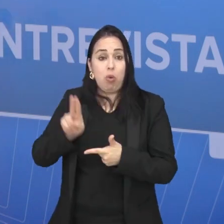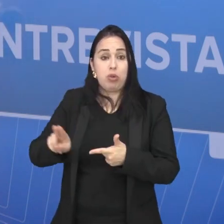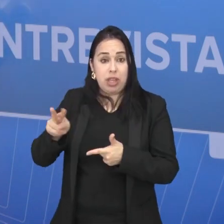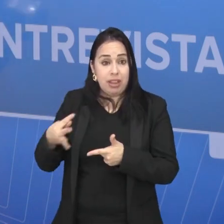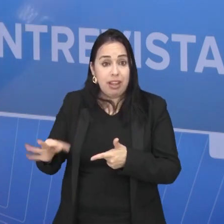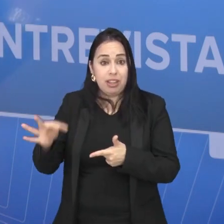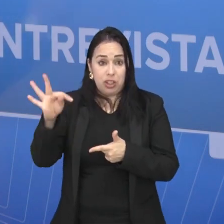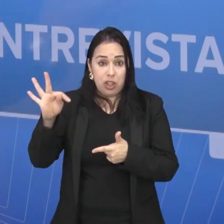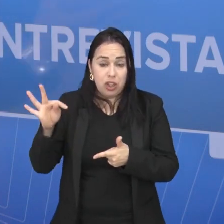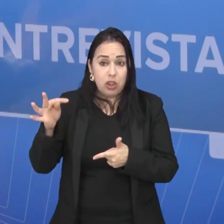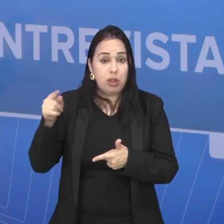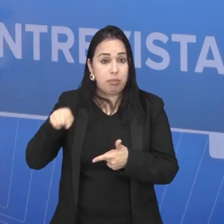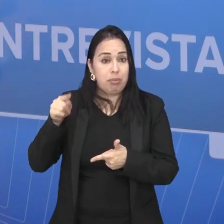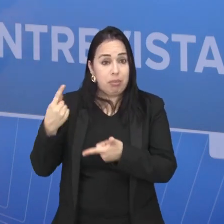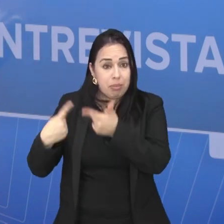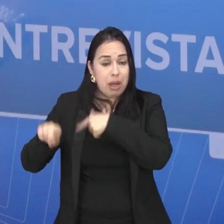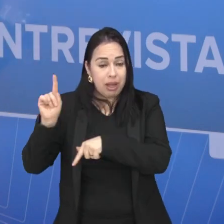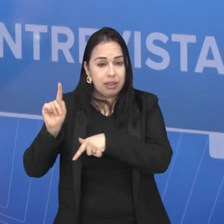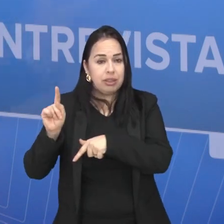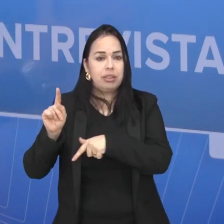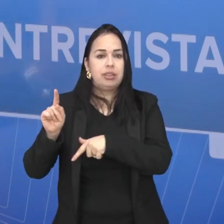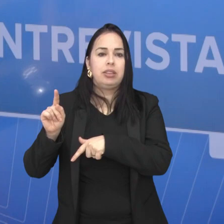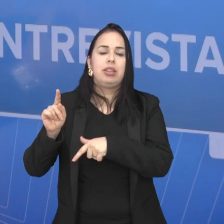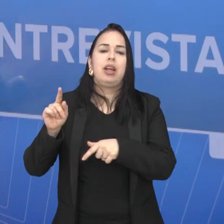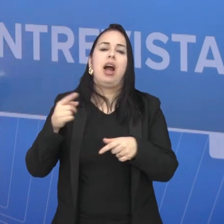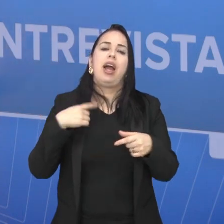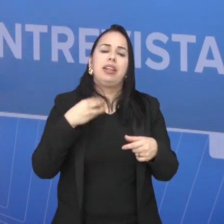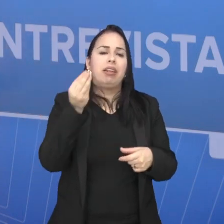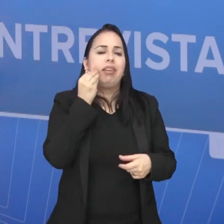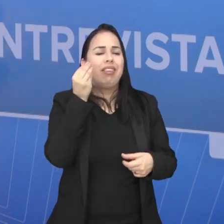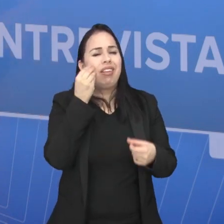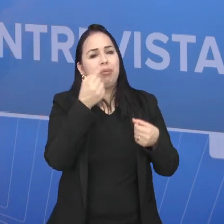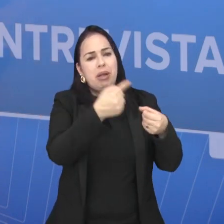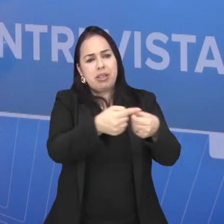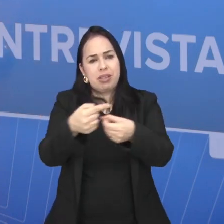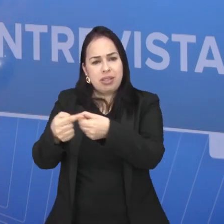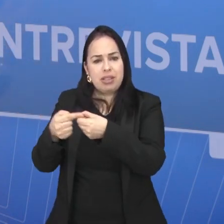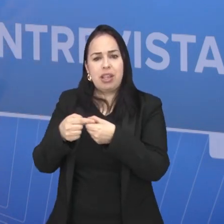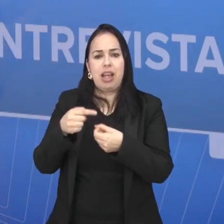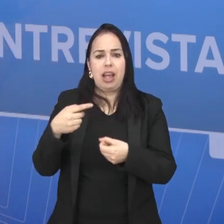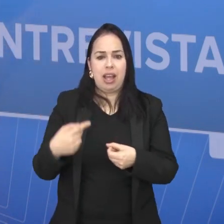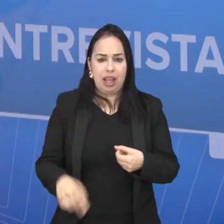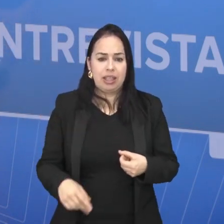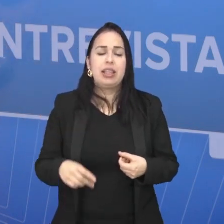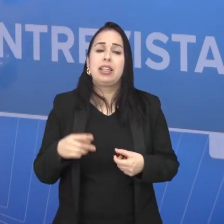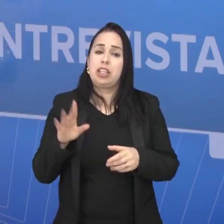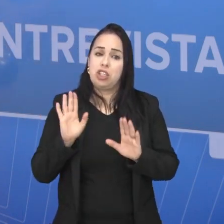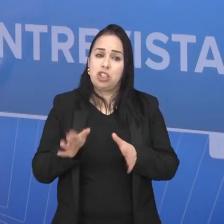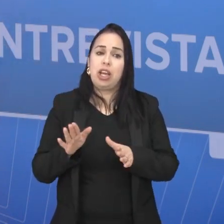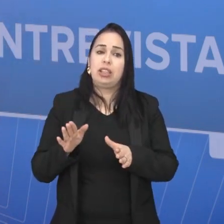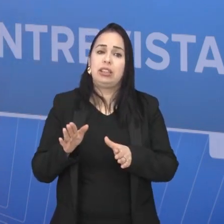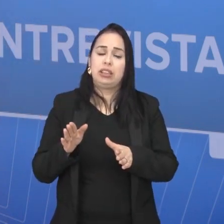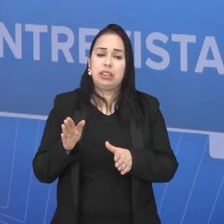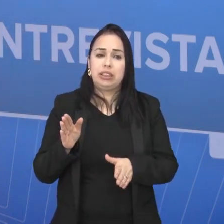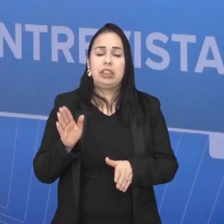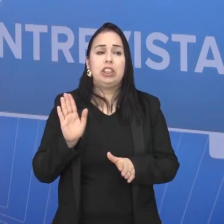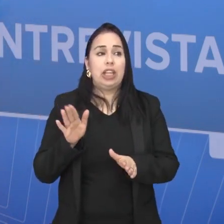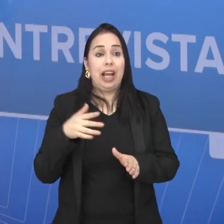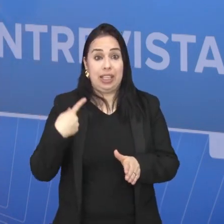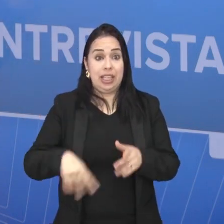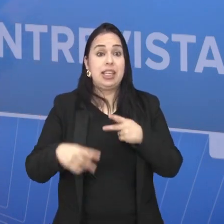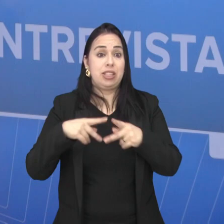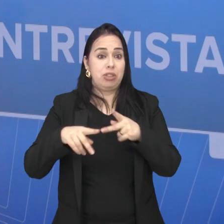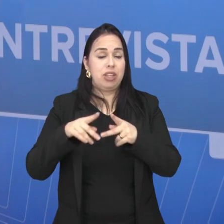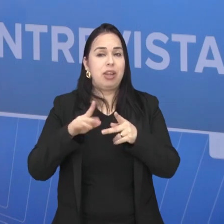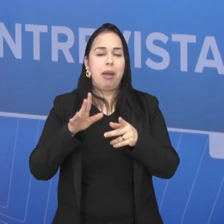se desenvolver, tanto que ela está em algumas cidades ainda, né? Na cidade já foi feita essa